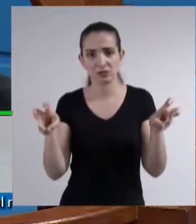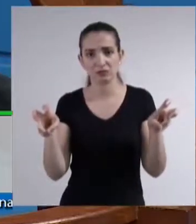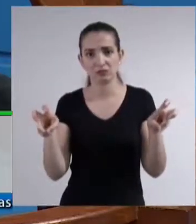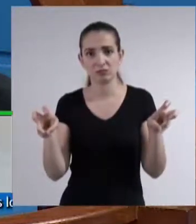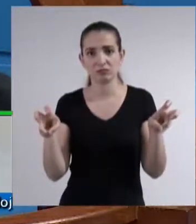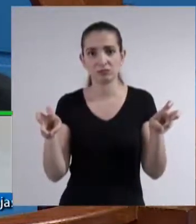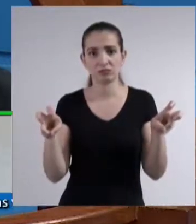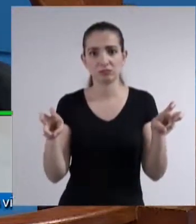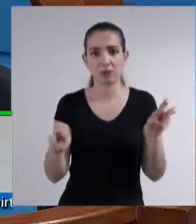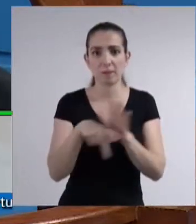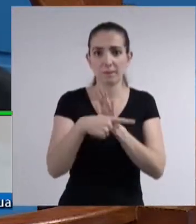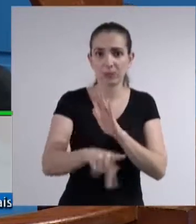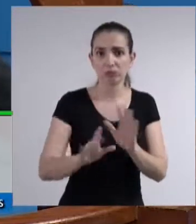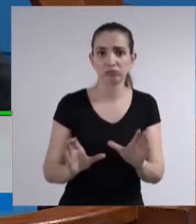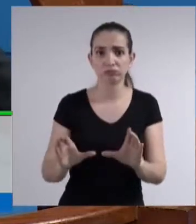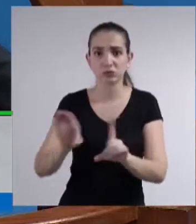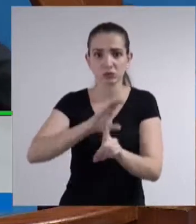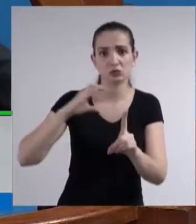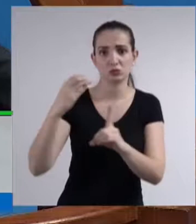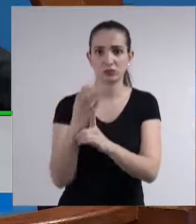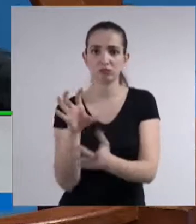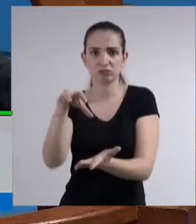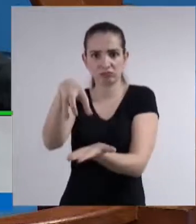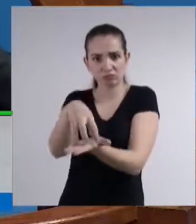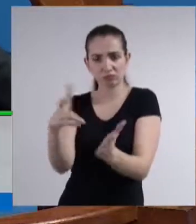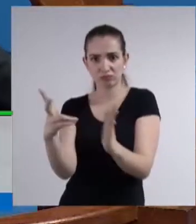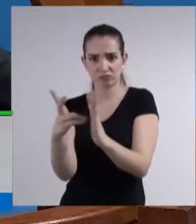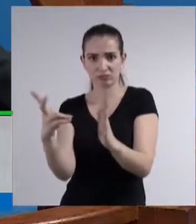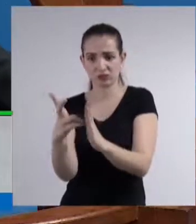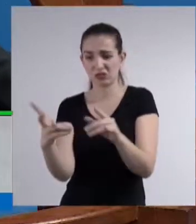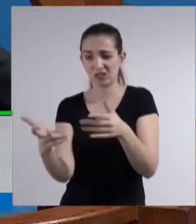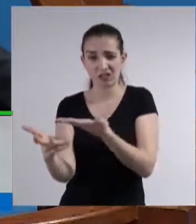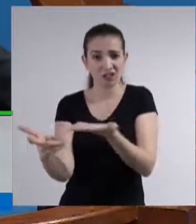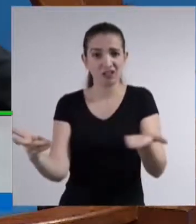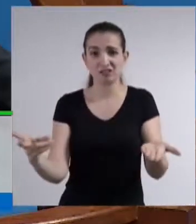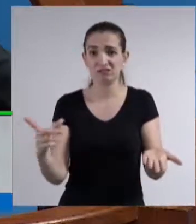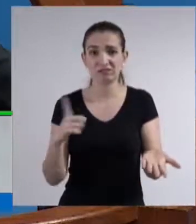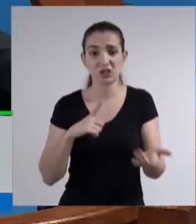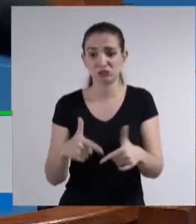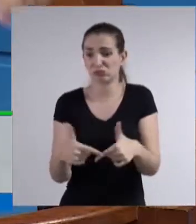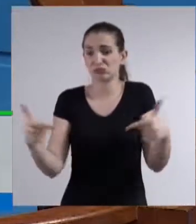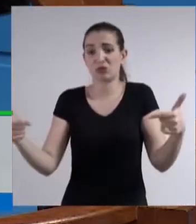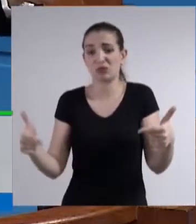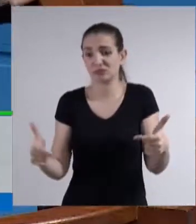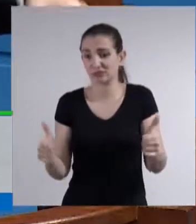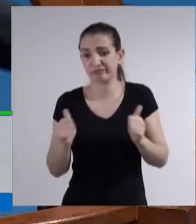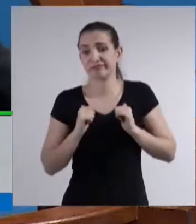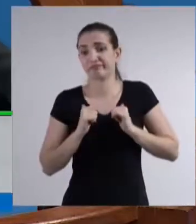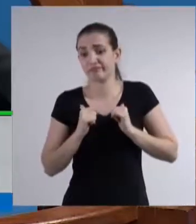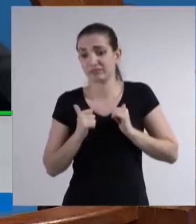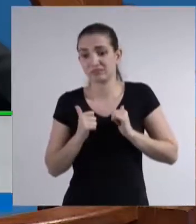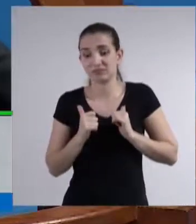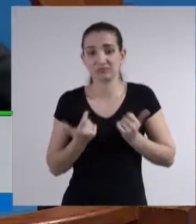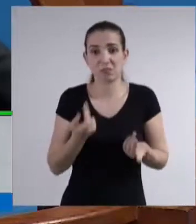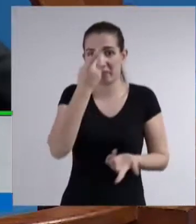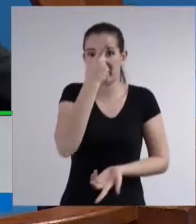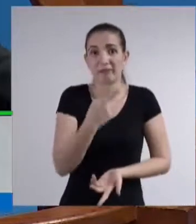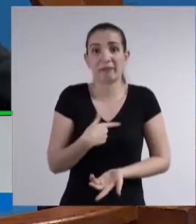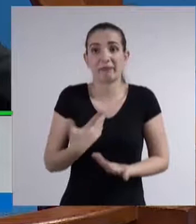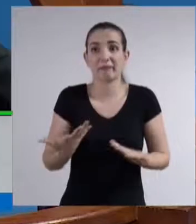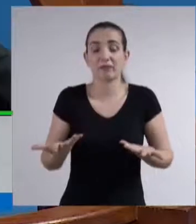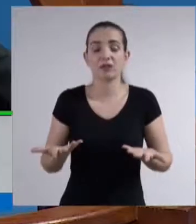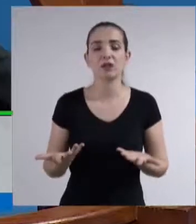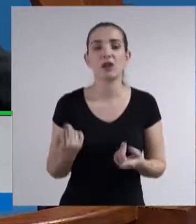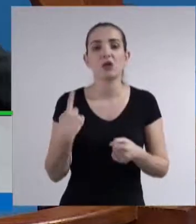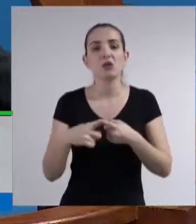populações indígenas, que estão à mercê da sua própria sorte e ficam aí